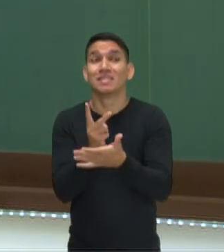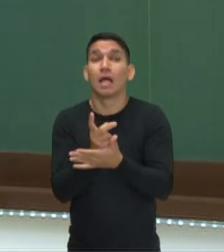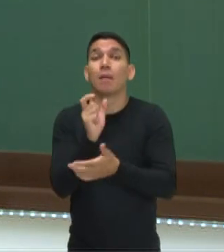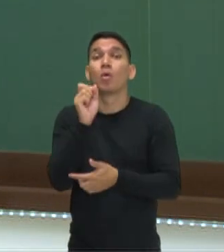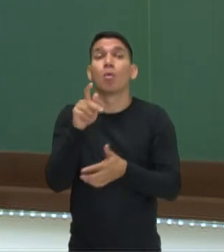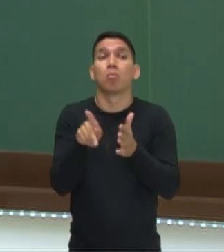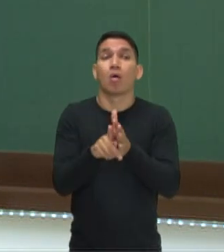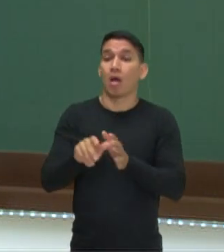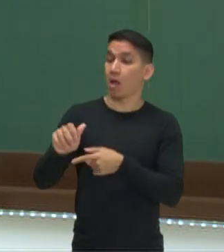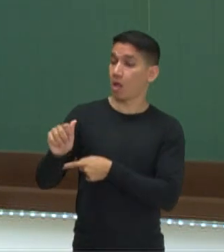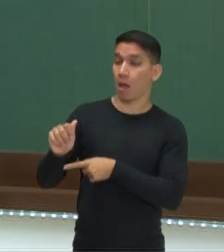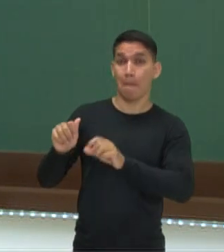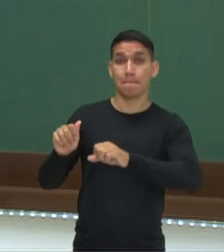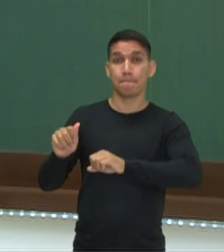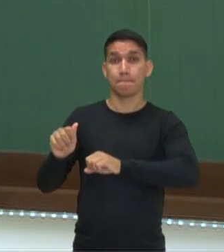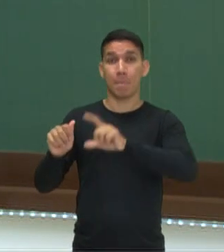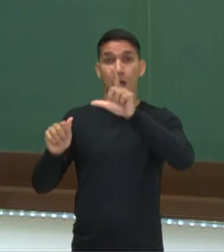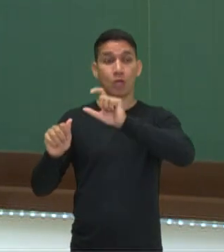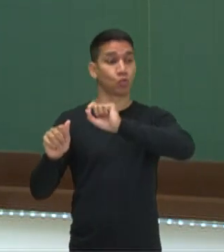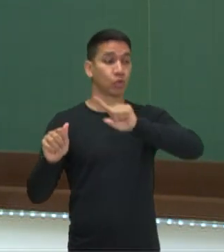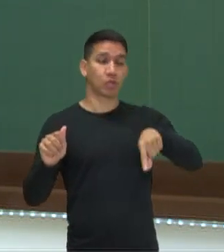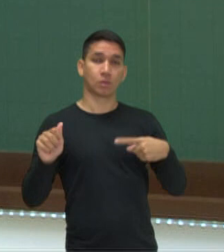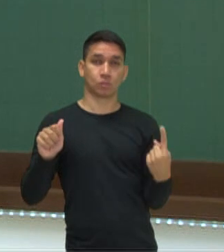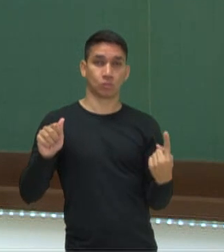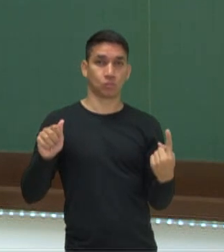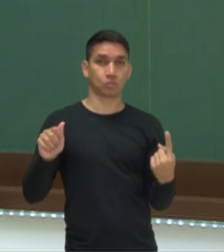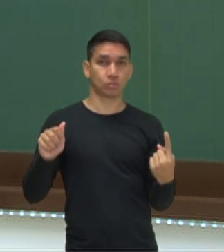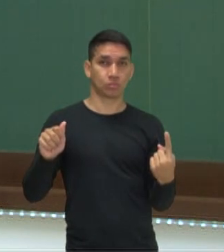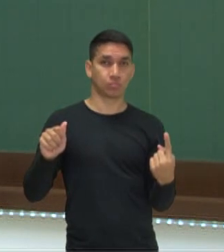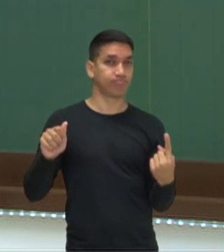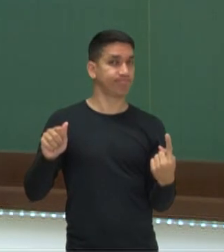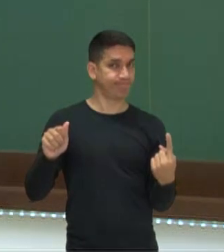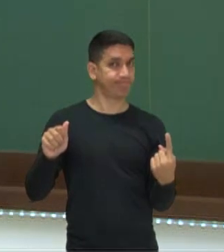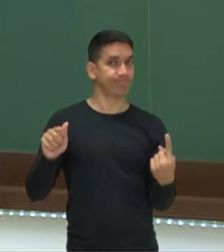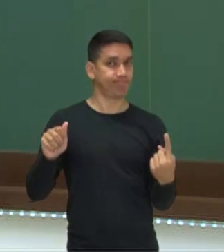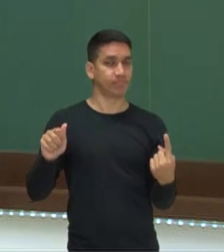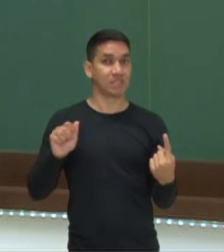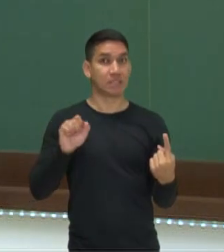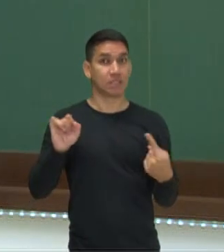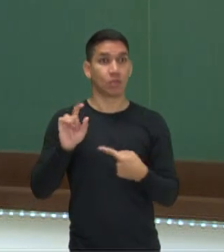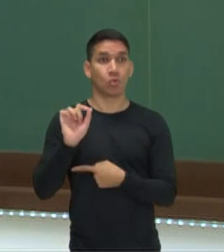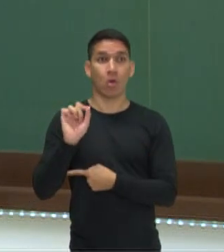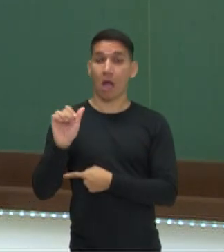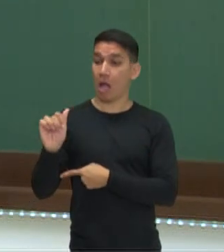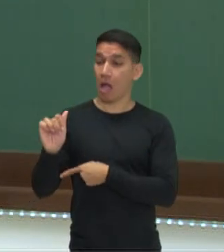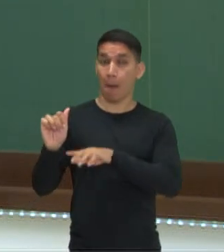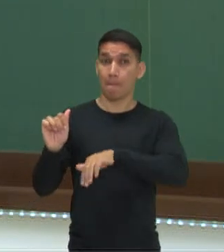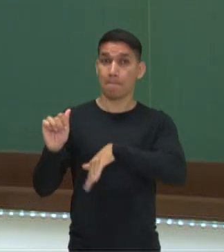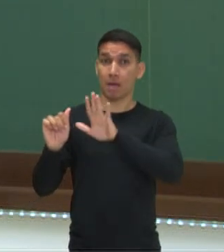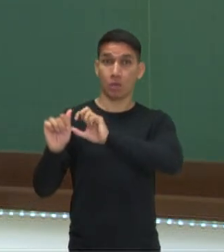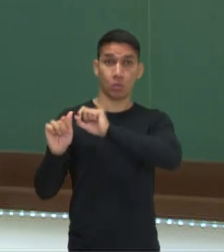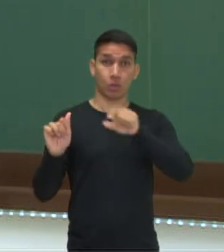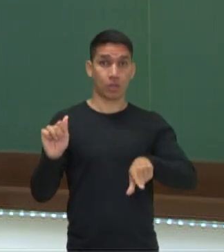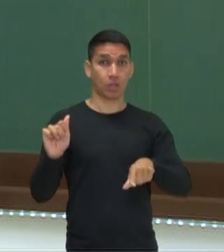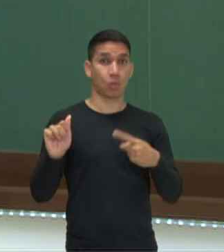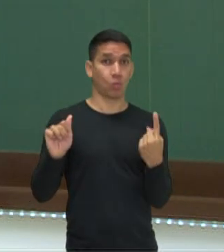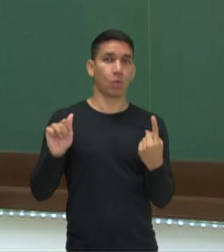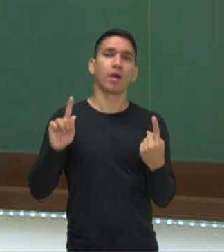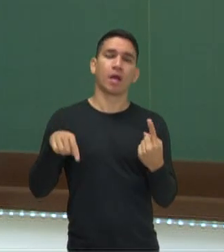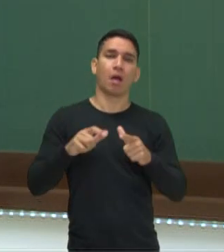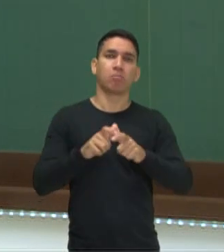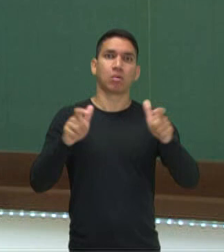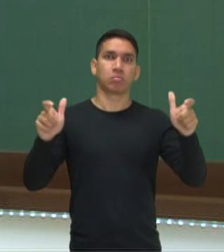o meu A, for maior do que 1. Então, se o A for maior do que 1,